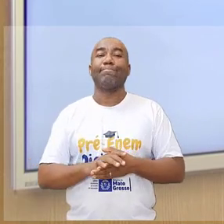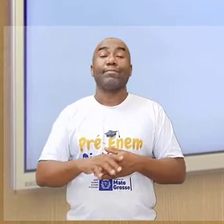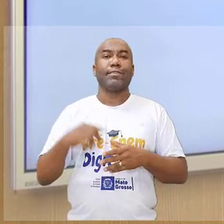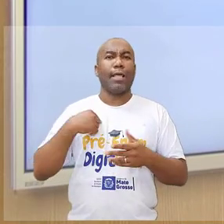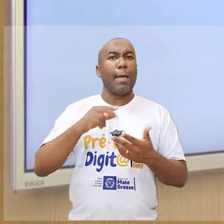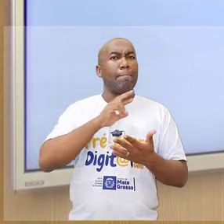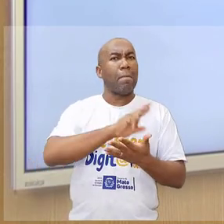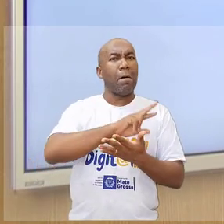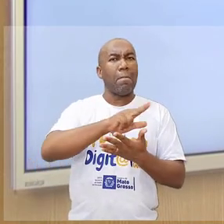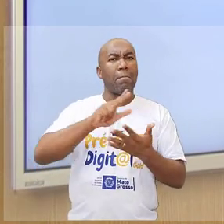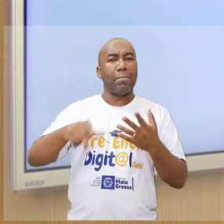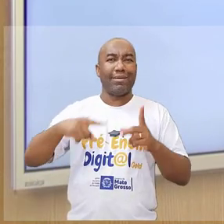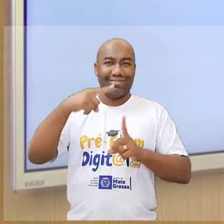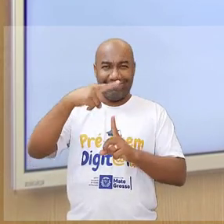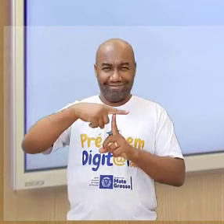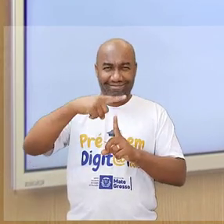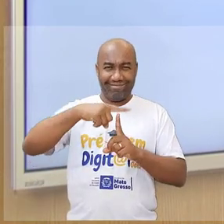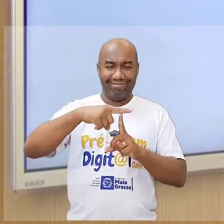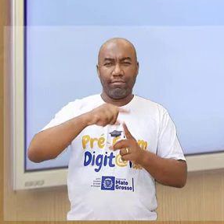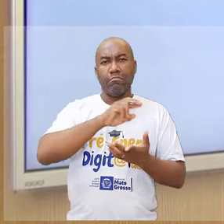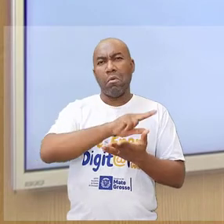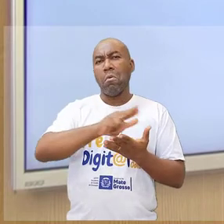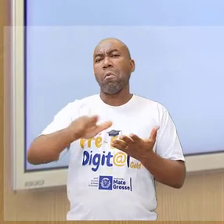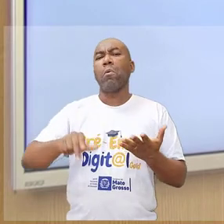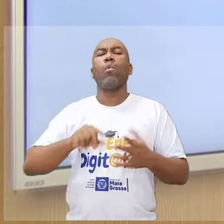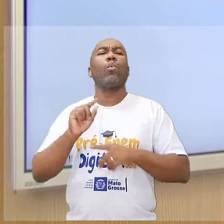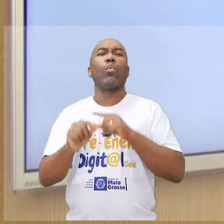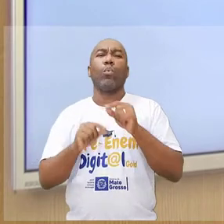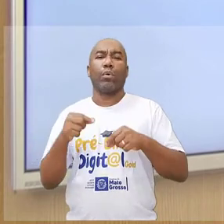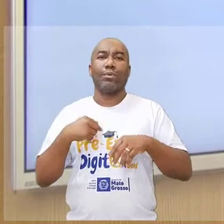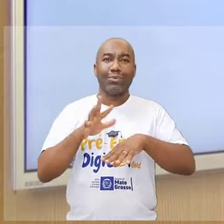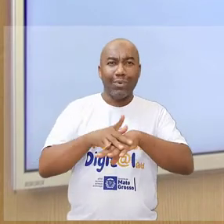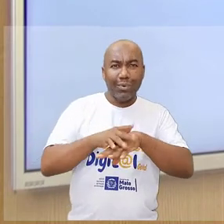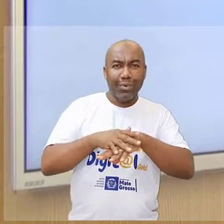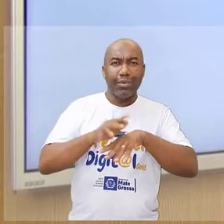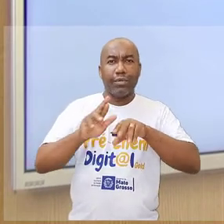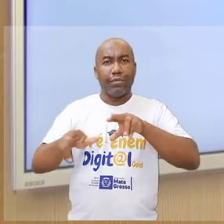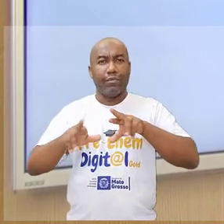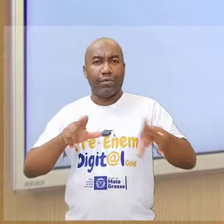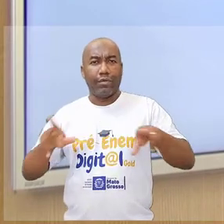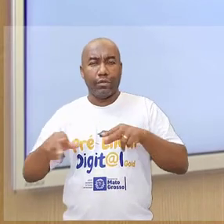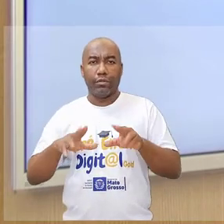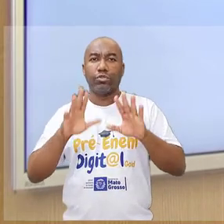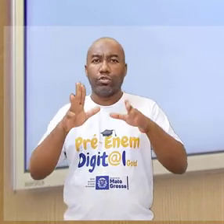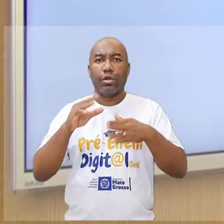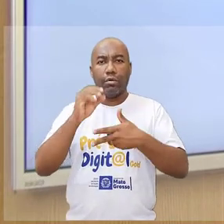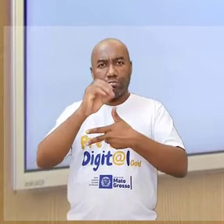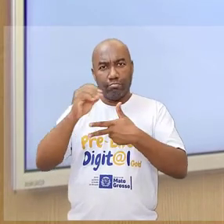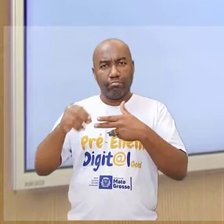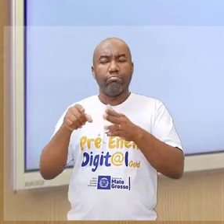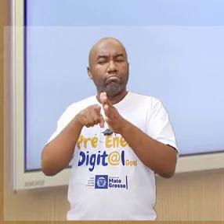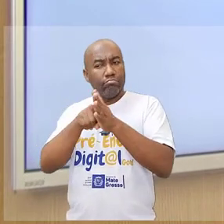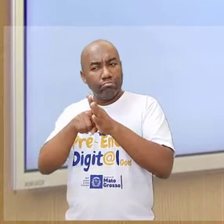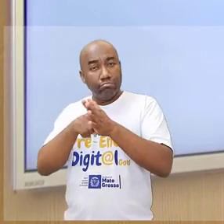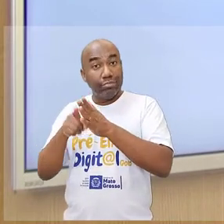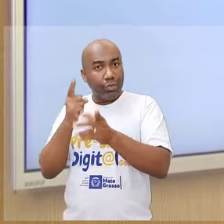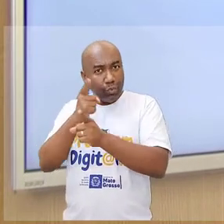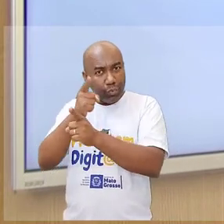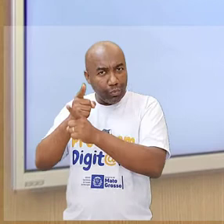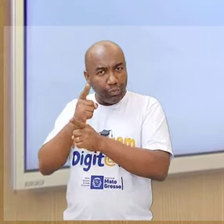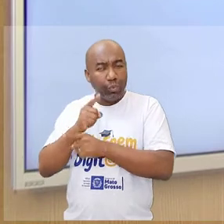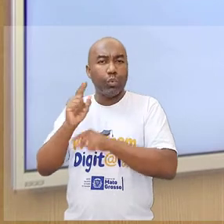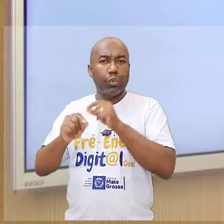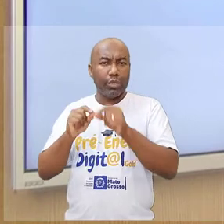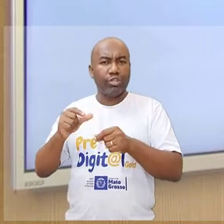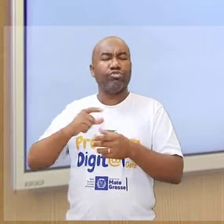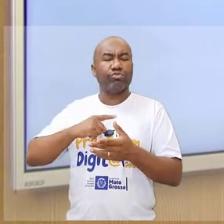relembrando a todos, é histórica a ideia de que doenças são cobradas pelas provas do Enem. A cada ano há